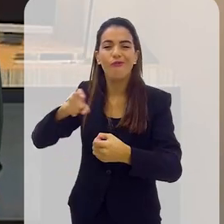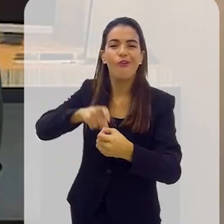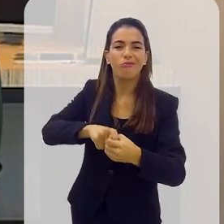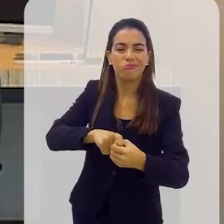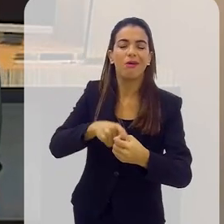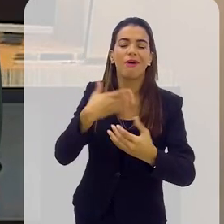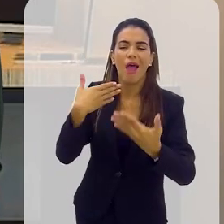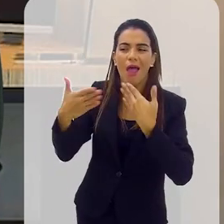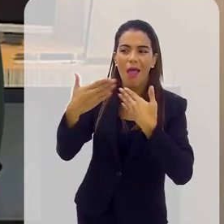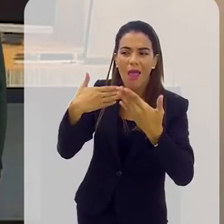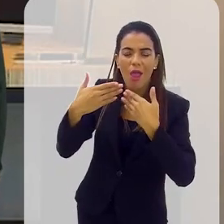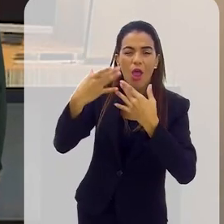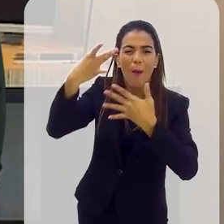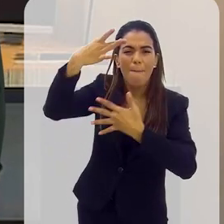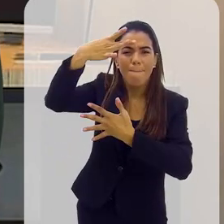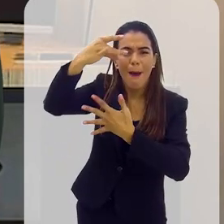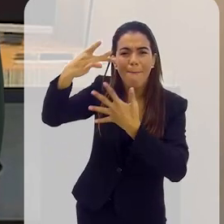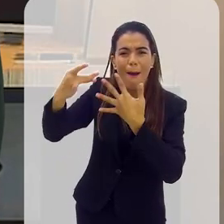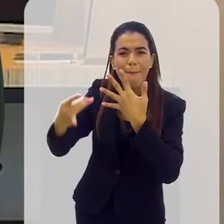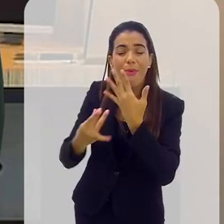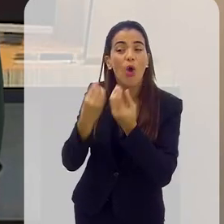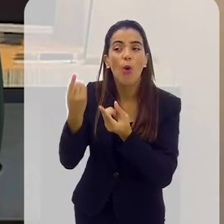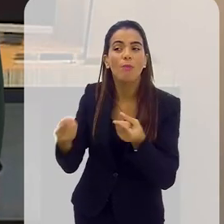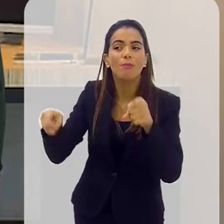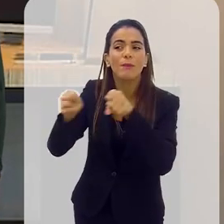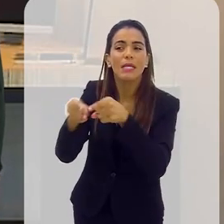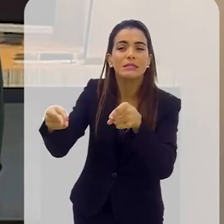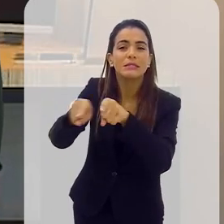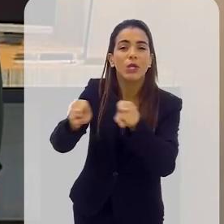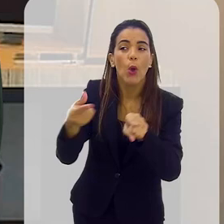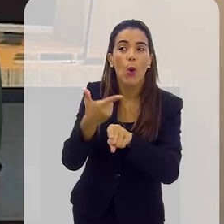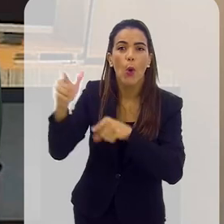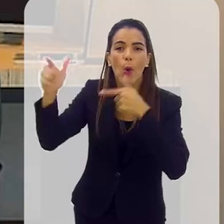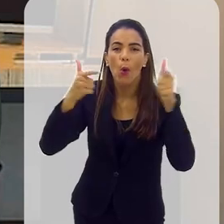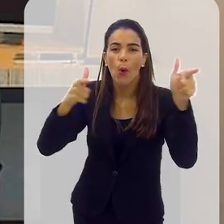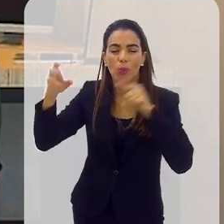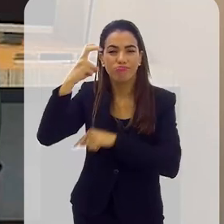Mauro Quintais vai contar como foi a parceria com outro